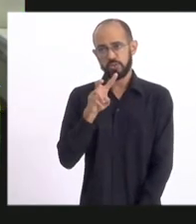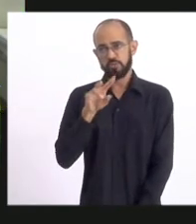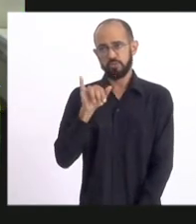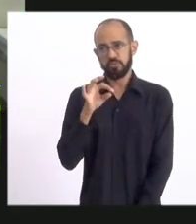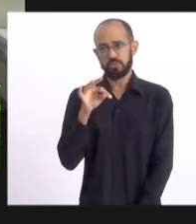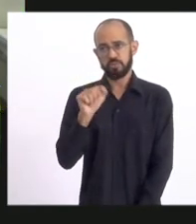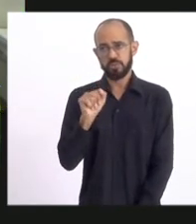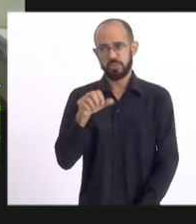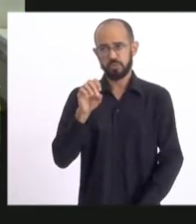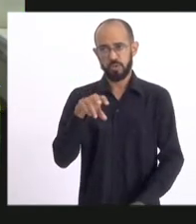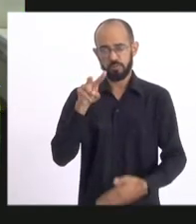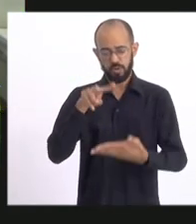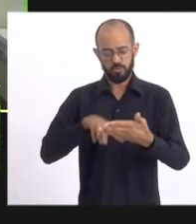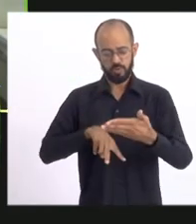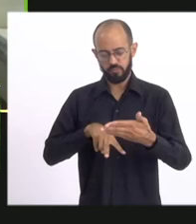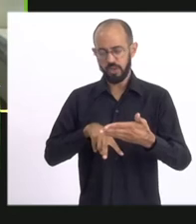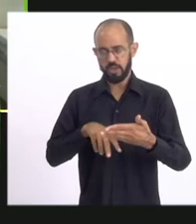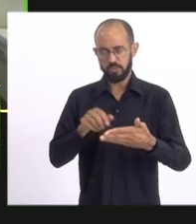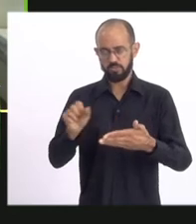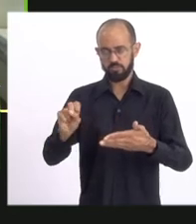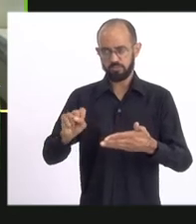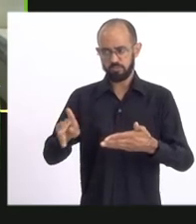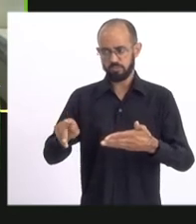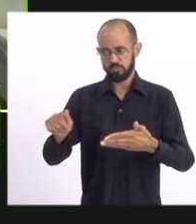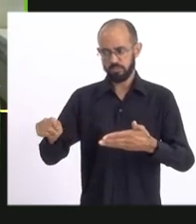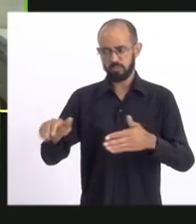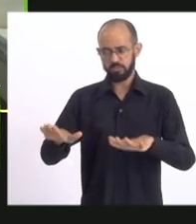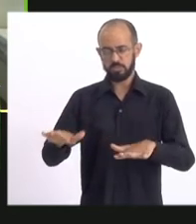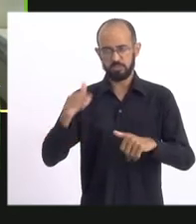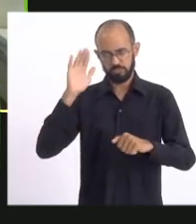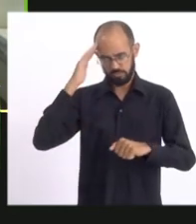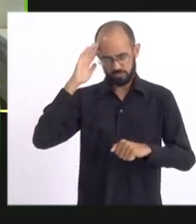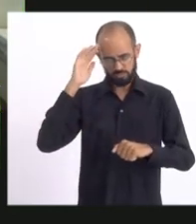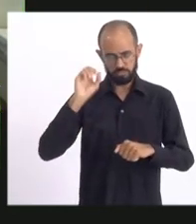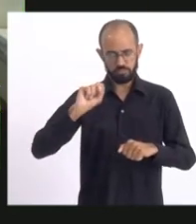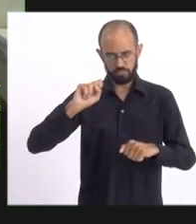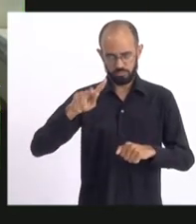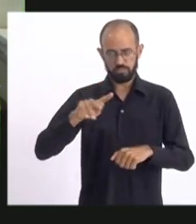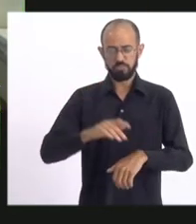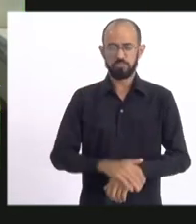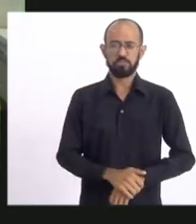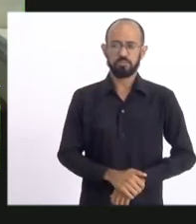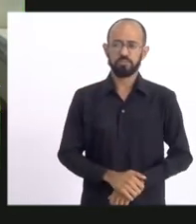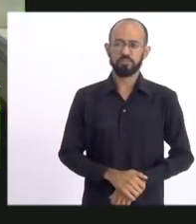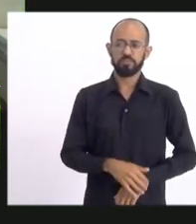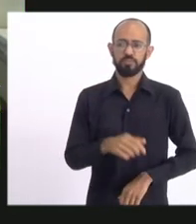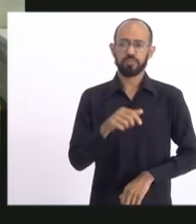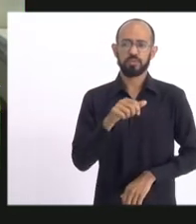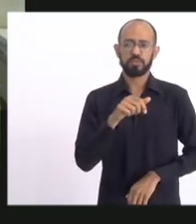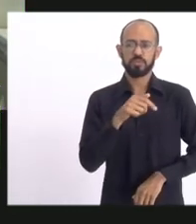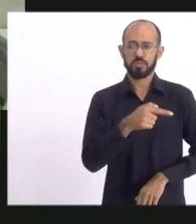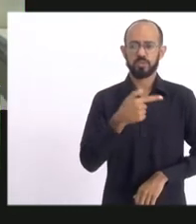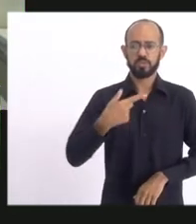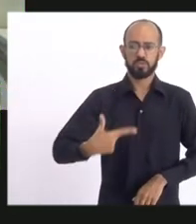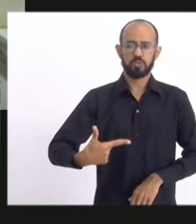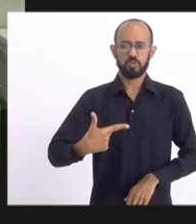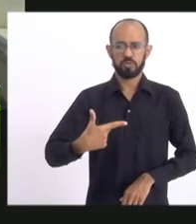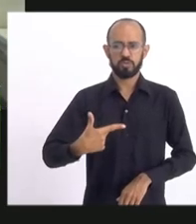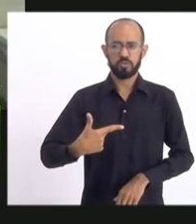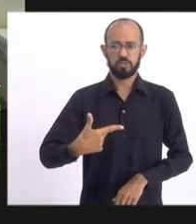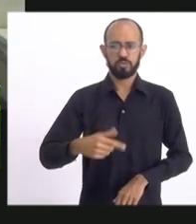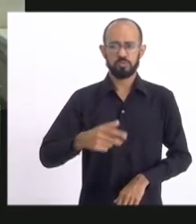aqui no meu... Sem problema nenhum. Uma olhada. Mas tudo bem. Pedi que peço vista no 71. 72. Projeto de